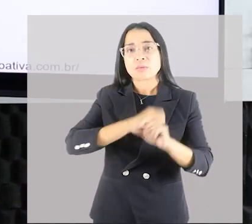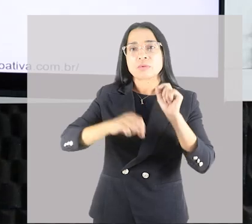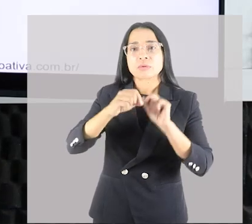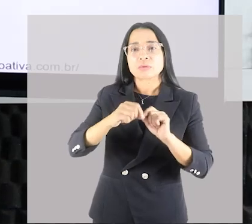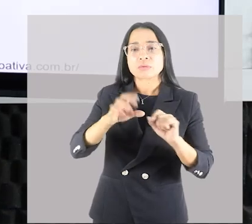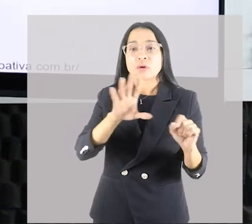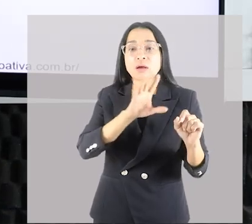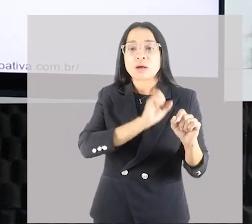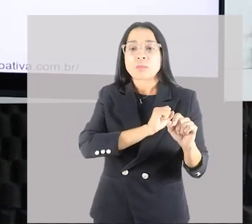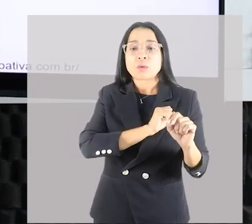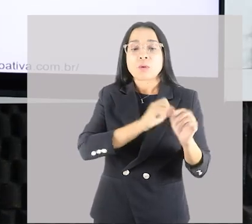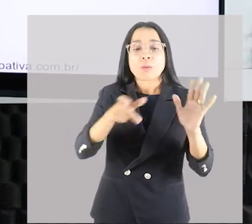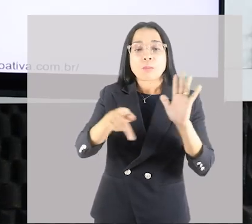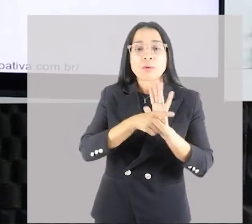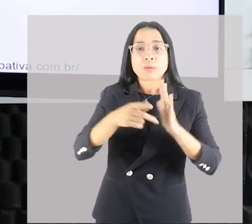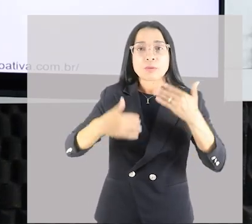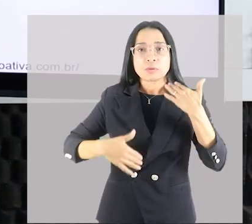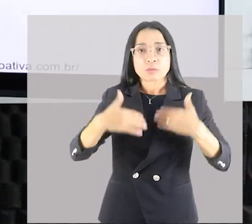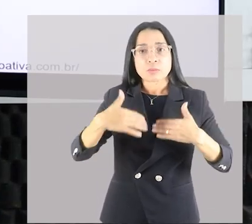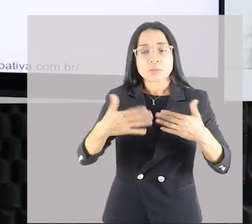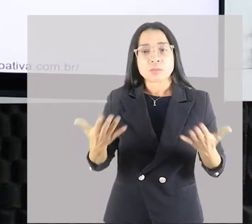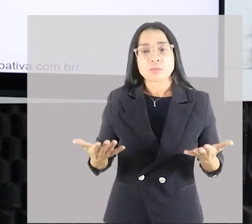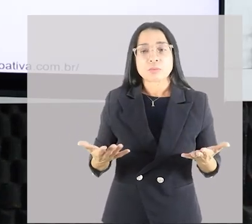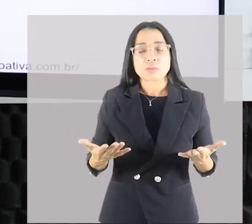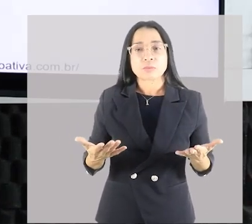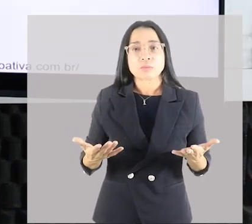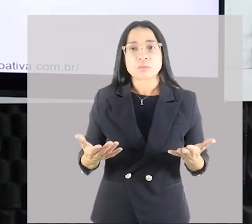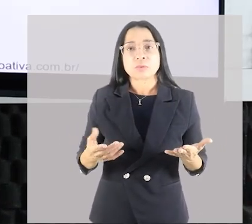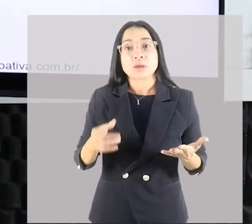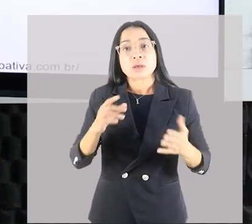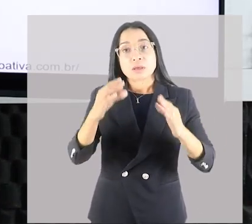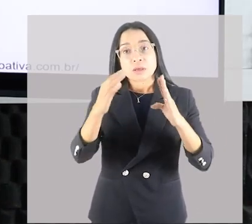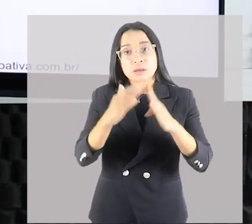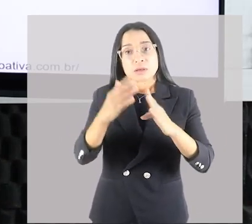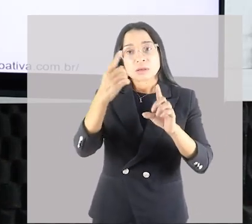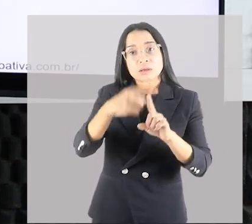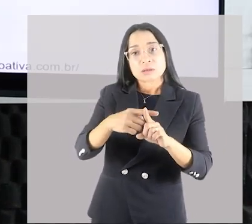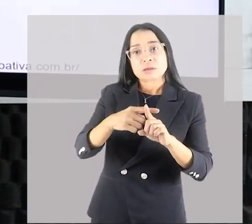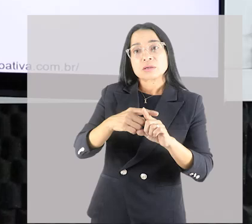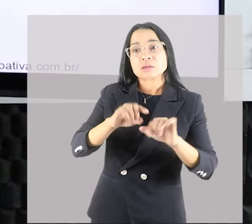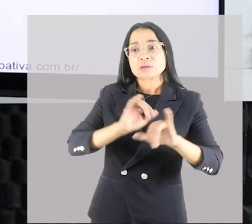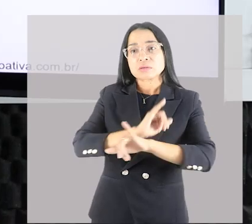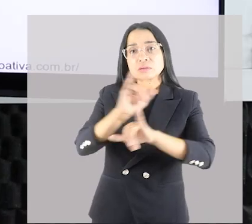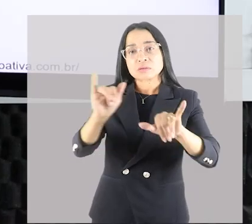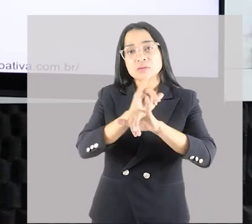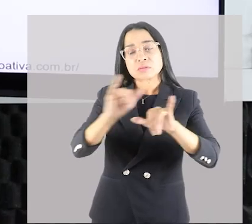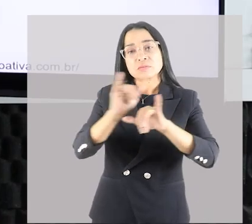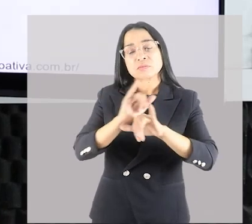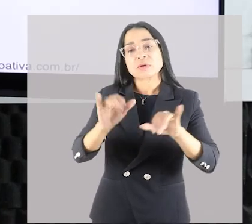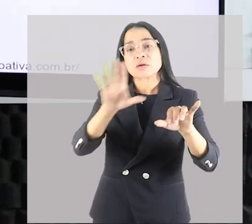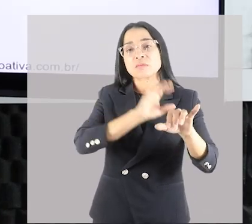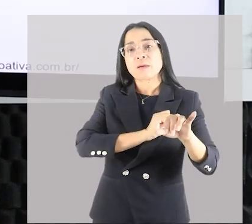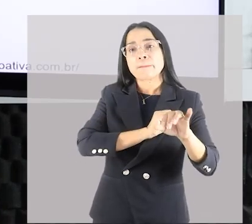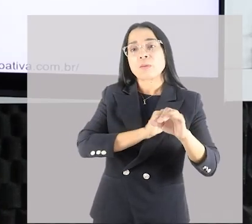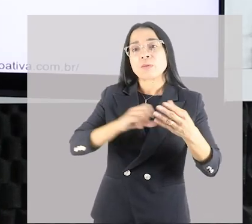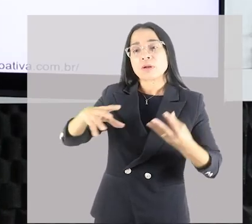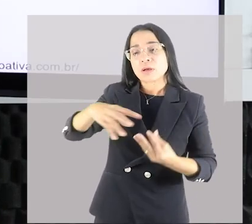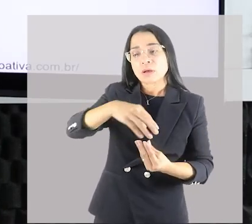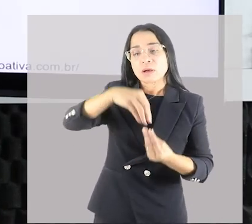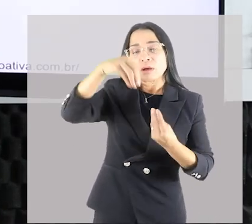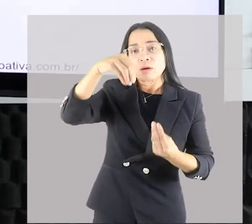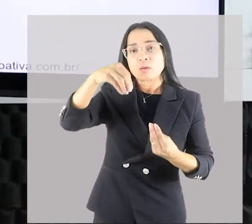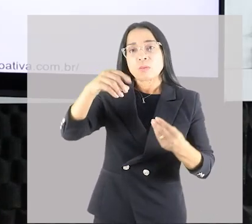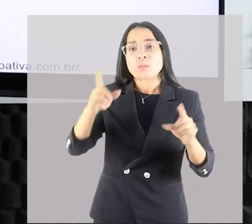o culto à alma. Então, tudo que estava relacionado à prática corporal, ela